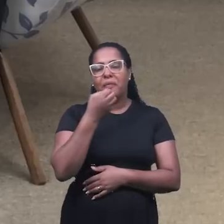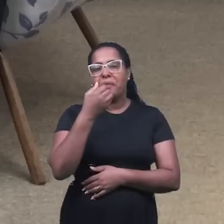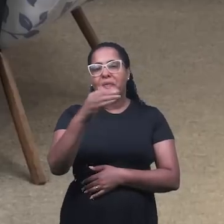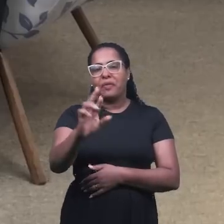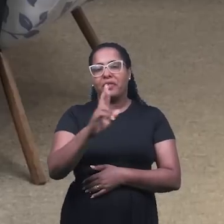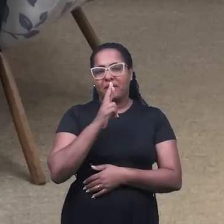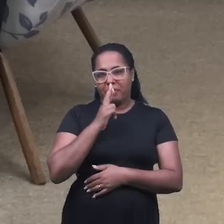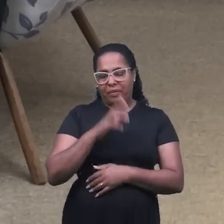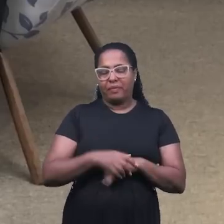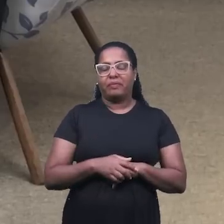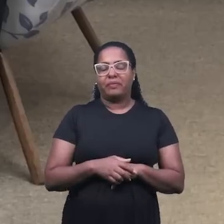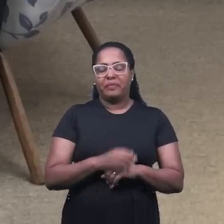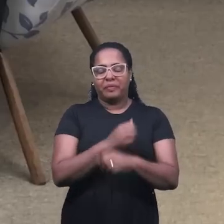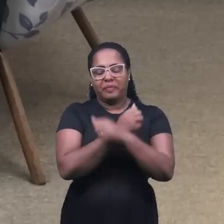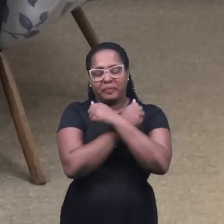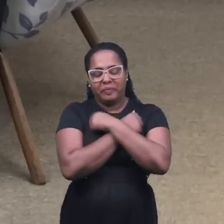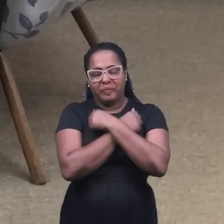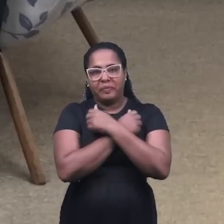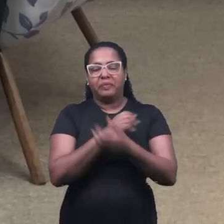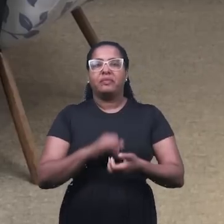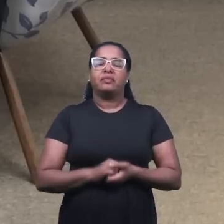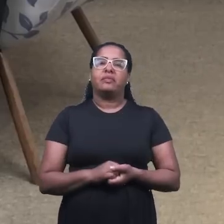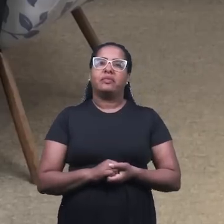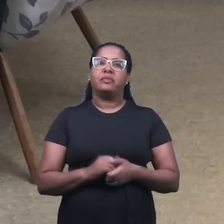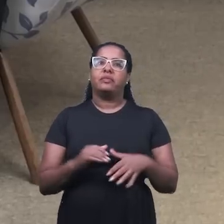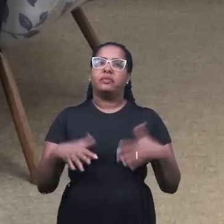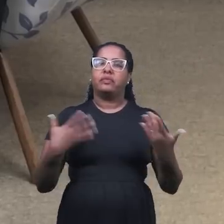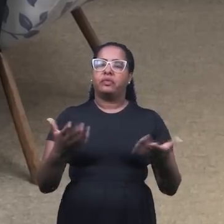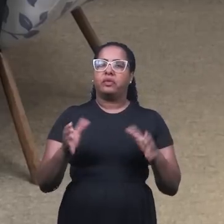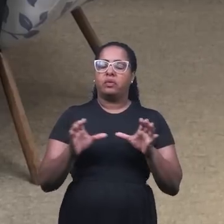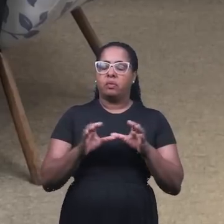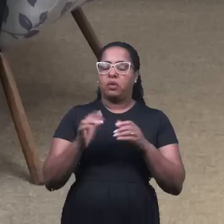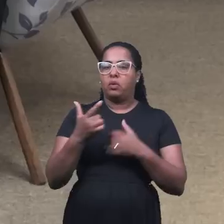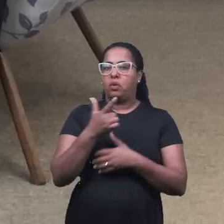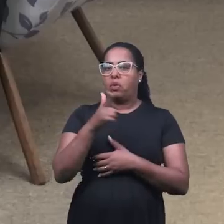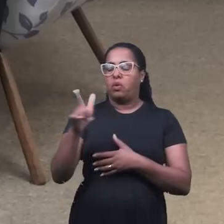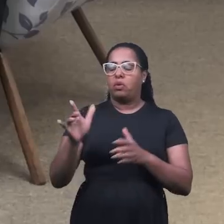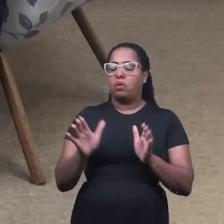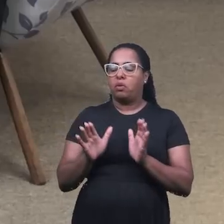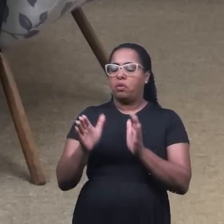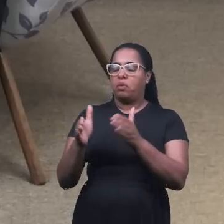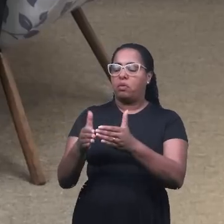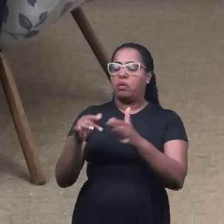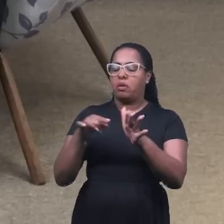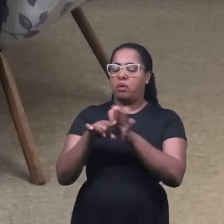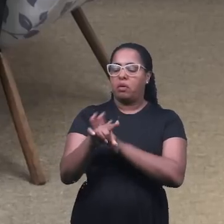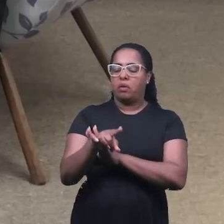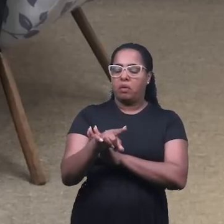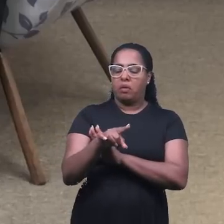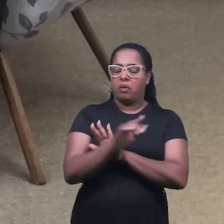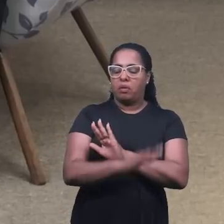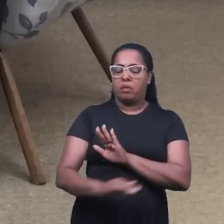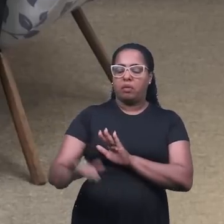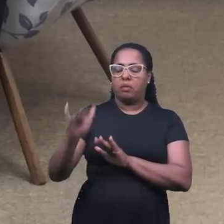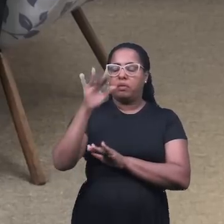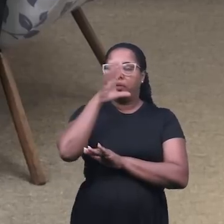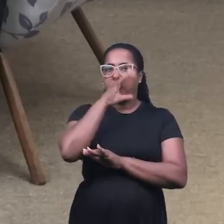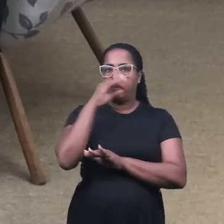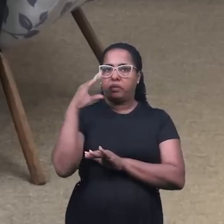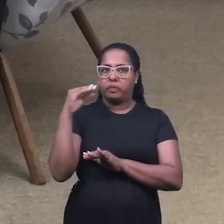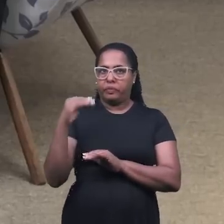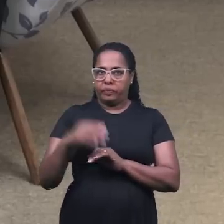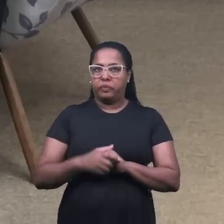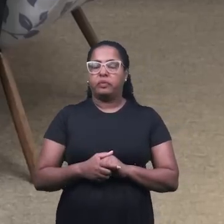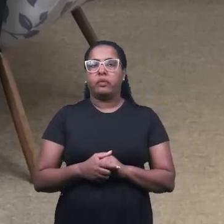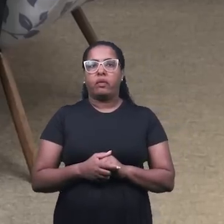muito boas colaborações. Um abraço, querido. Nosso próximo bloco é direcionado à pergunta para crianças,